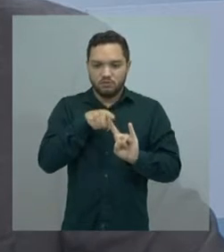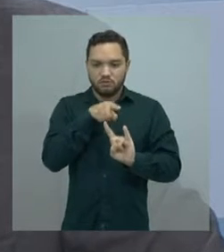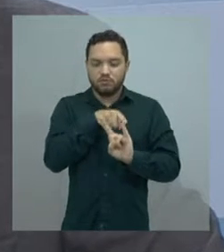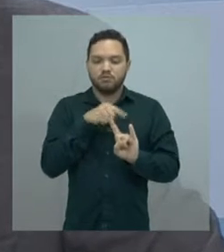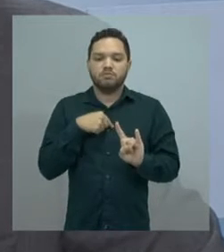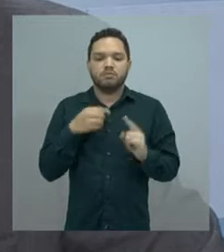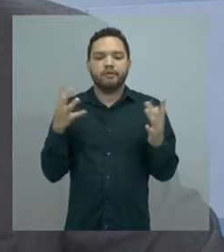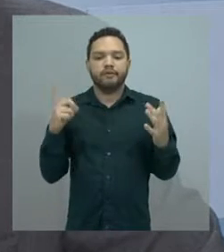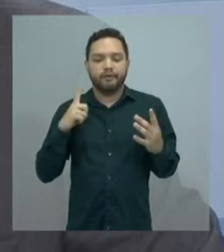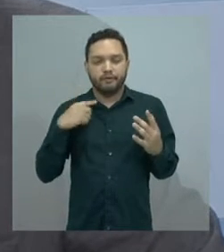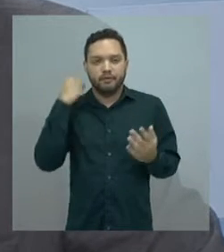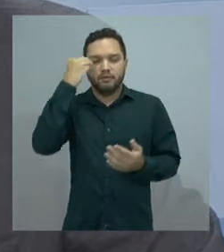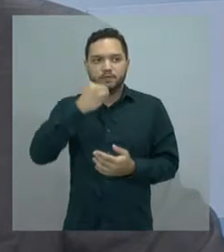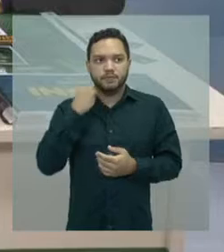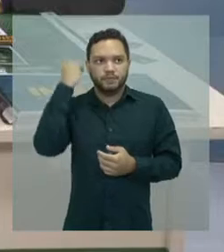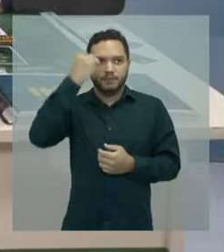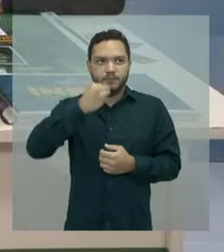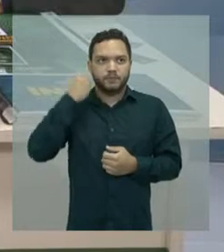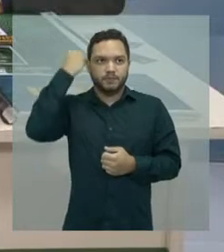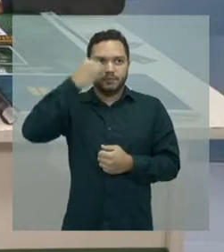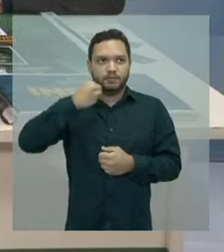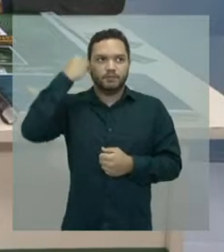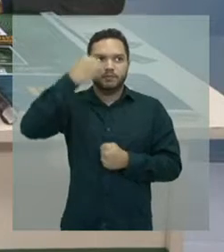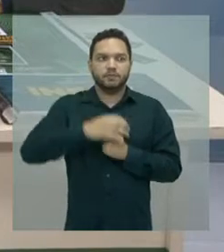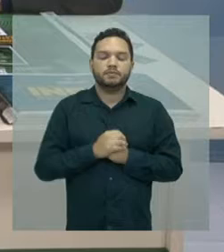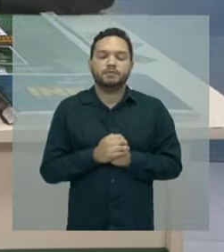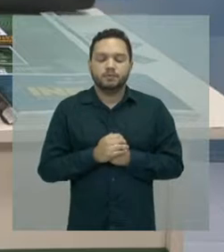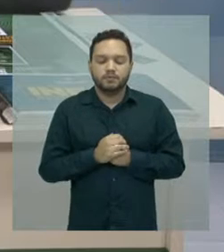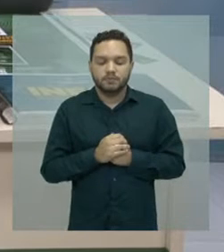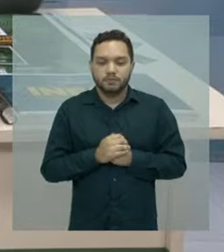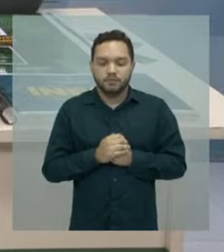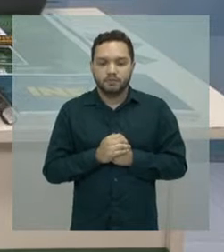parlamentar muito experiente. Quer dizer que essa